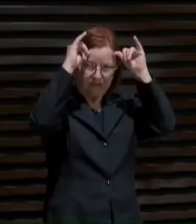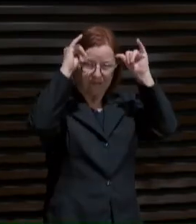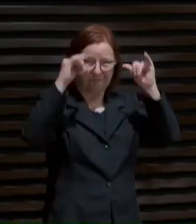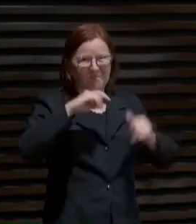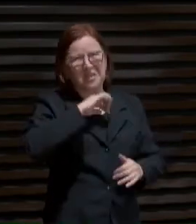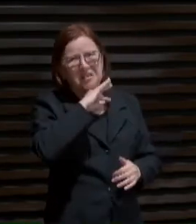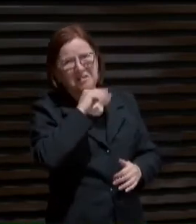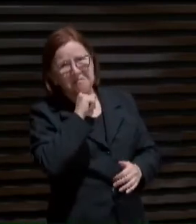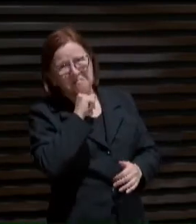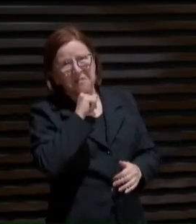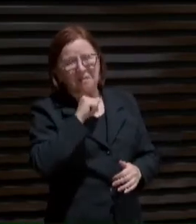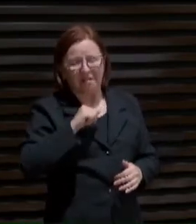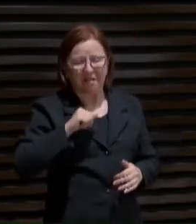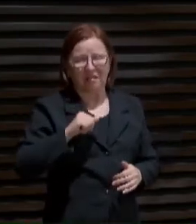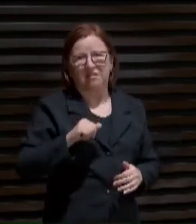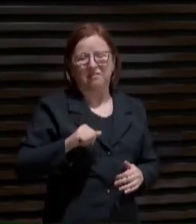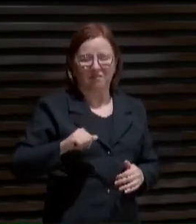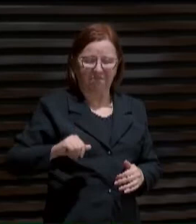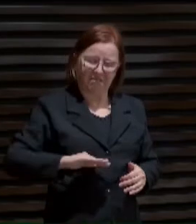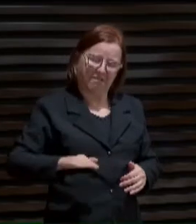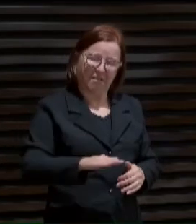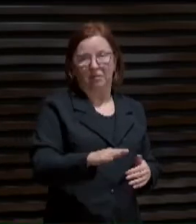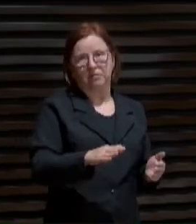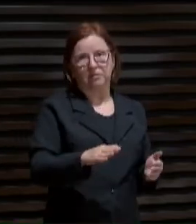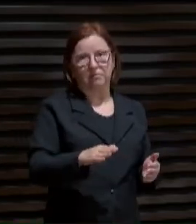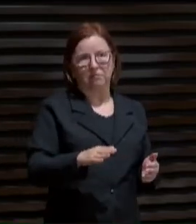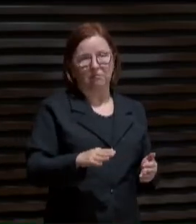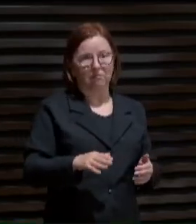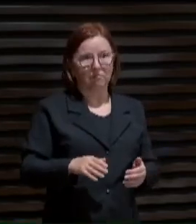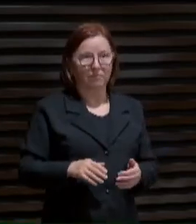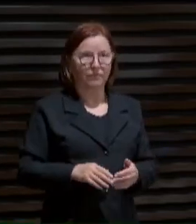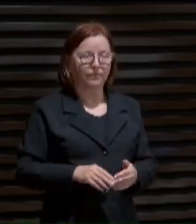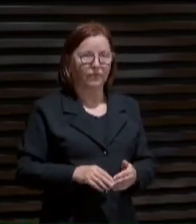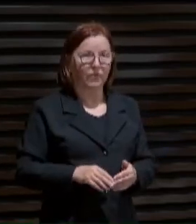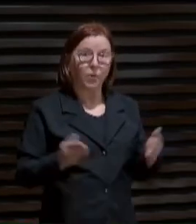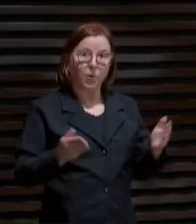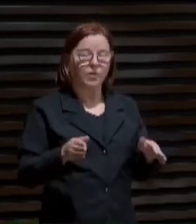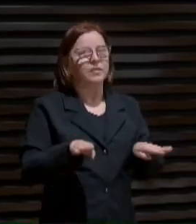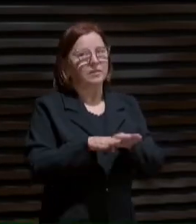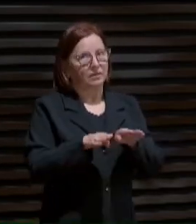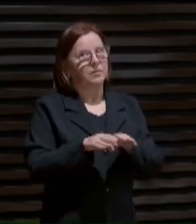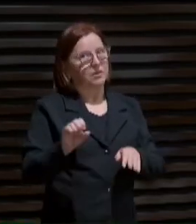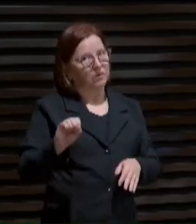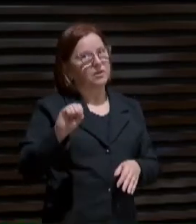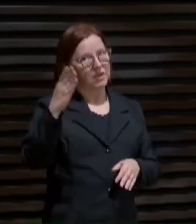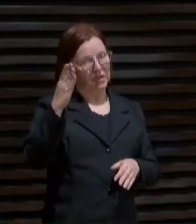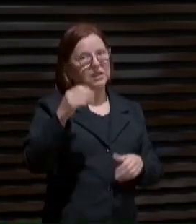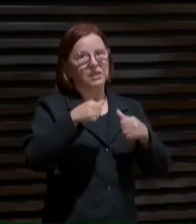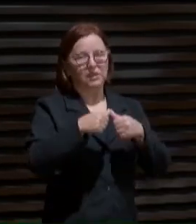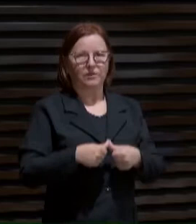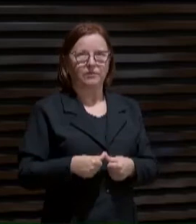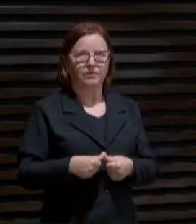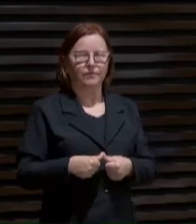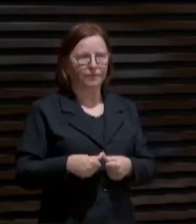diz a palavra você veja que isso não está longe de nós nos nossos dias e o homem